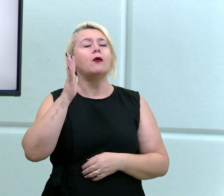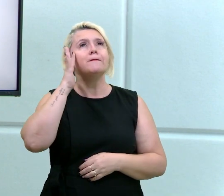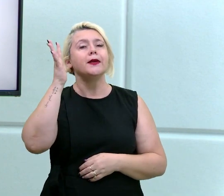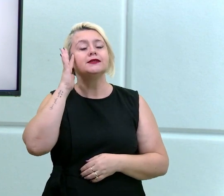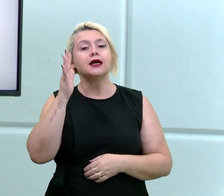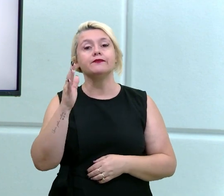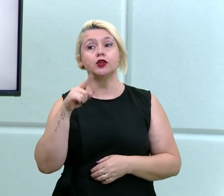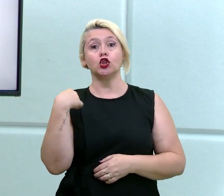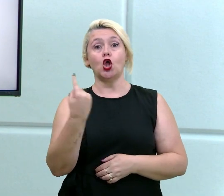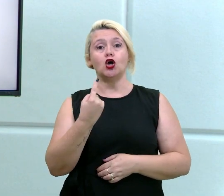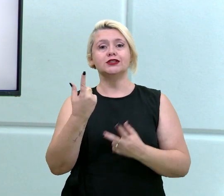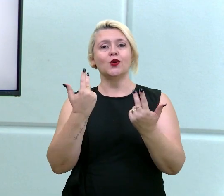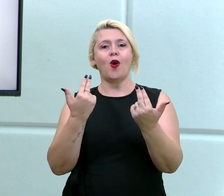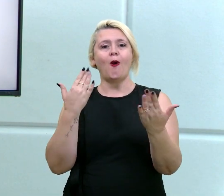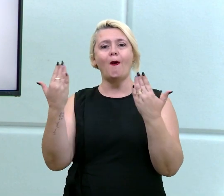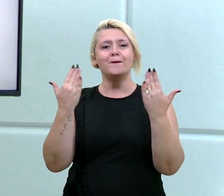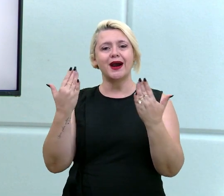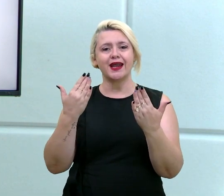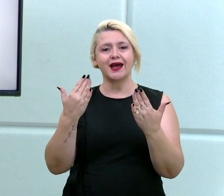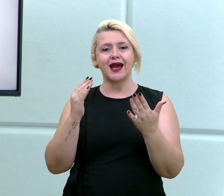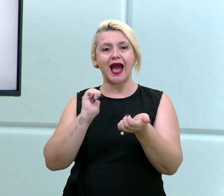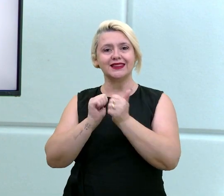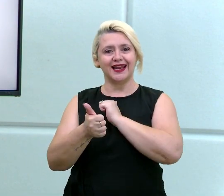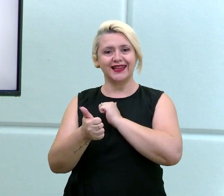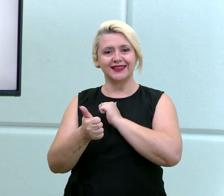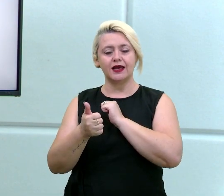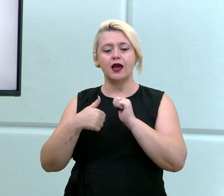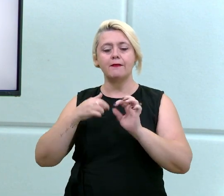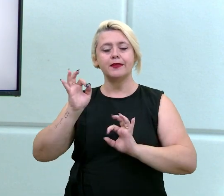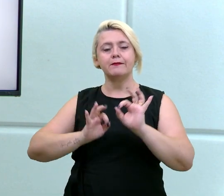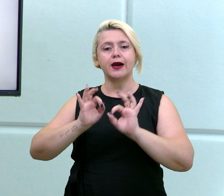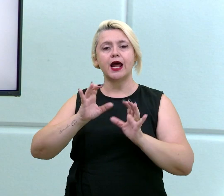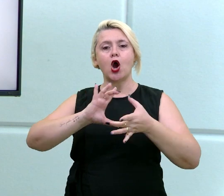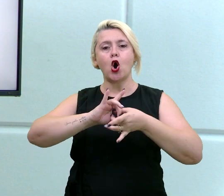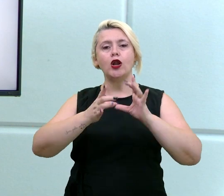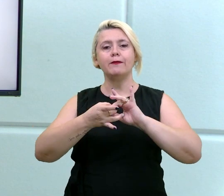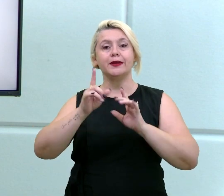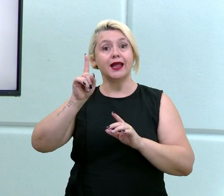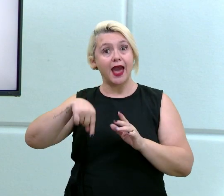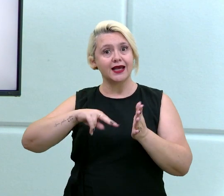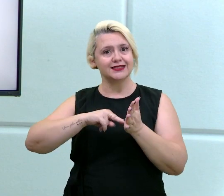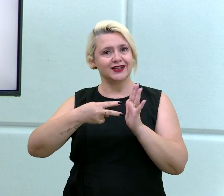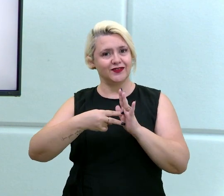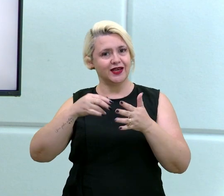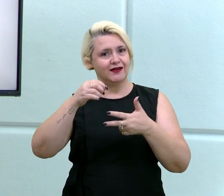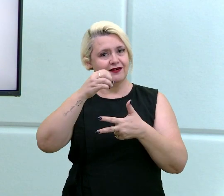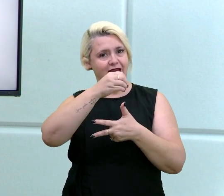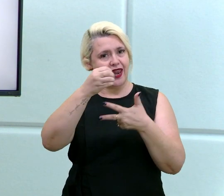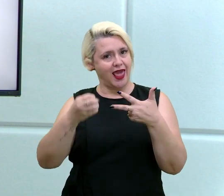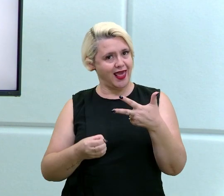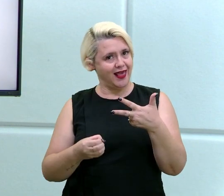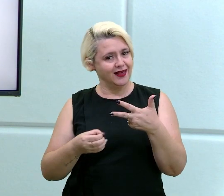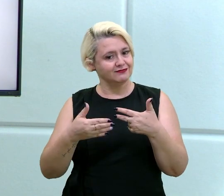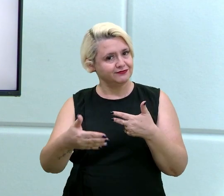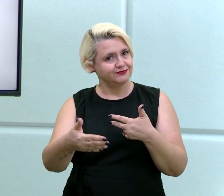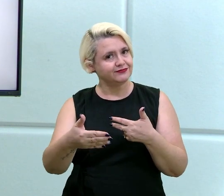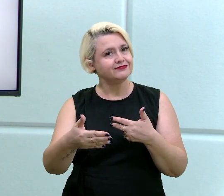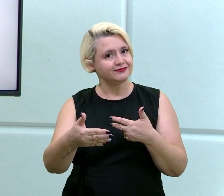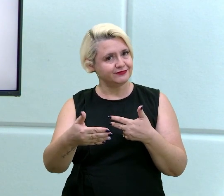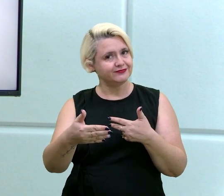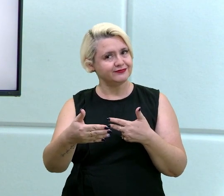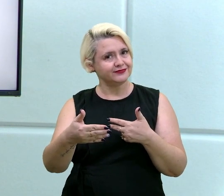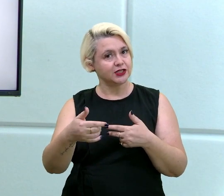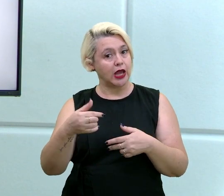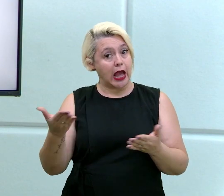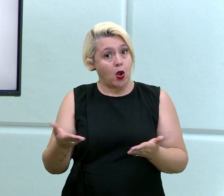somos atletas, estamos nos preparando para a nossa Olimpíada. Nossa Olimpíada está chegando, viu? Já é agosto, está bem